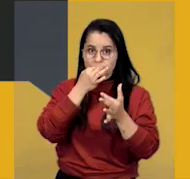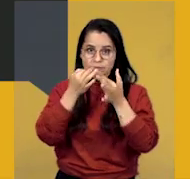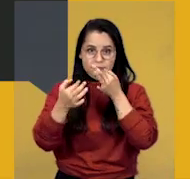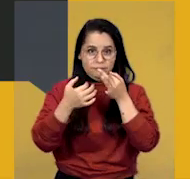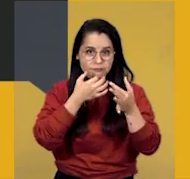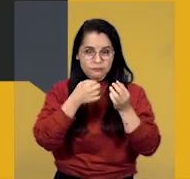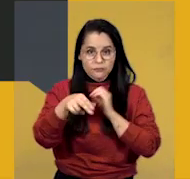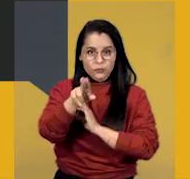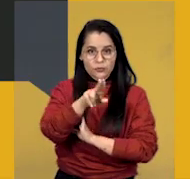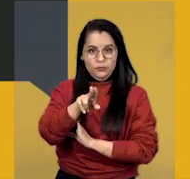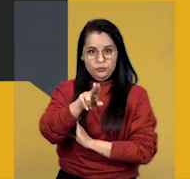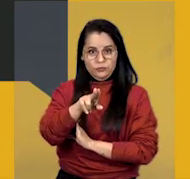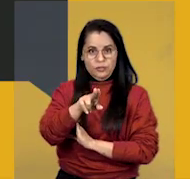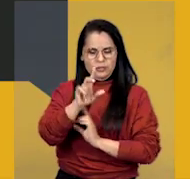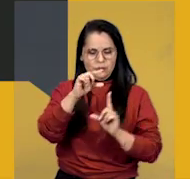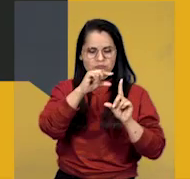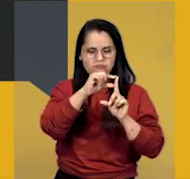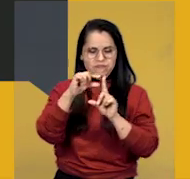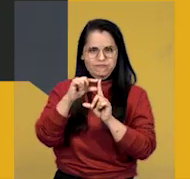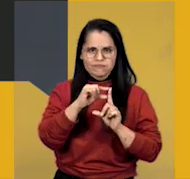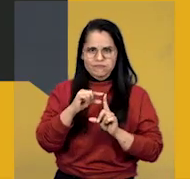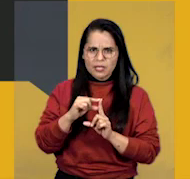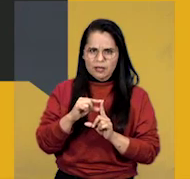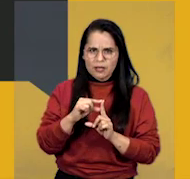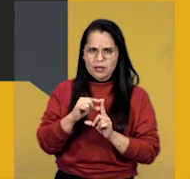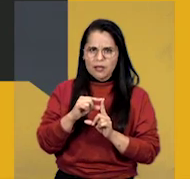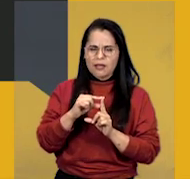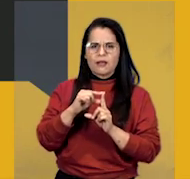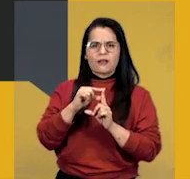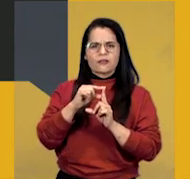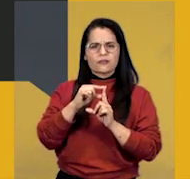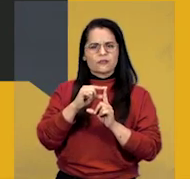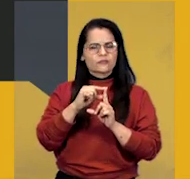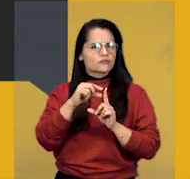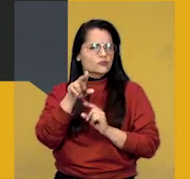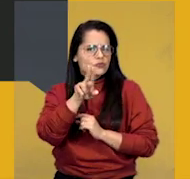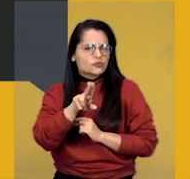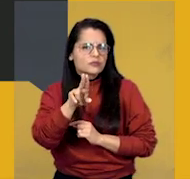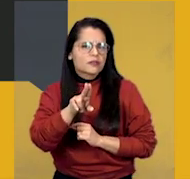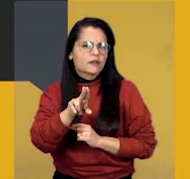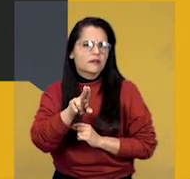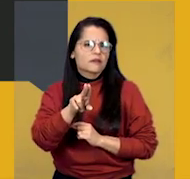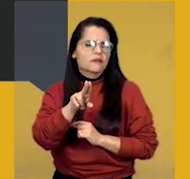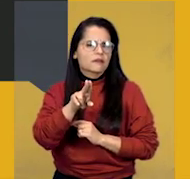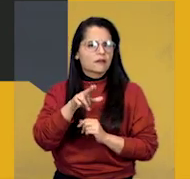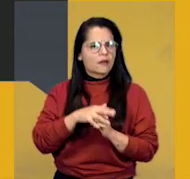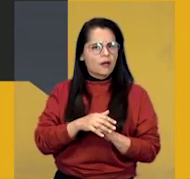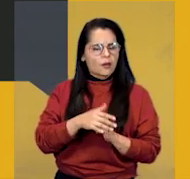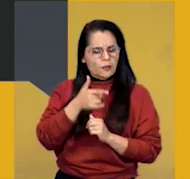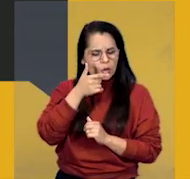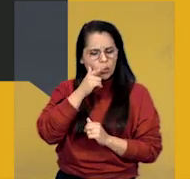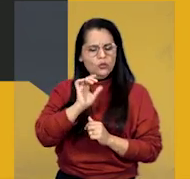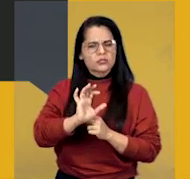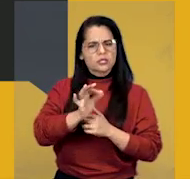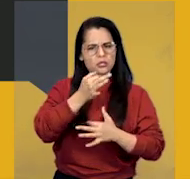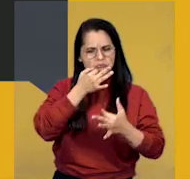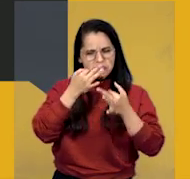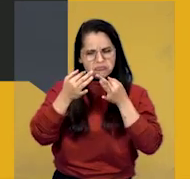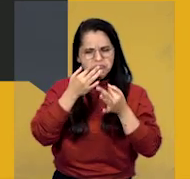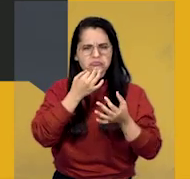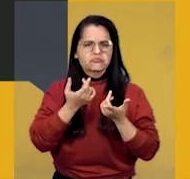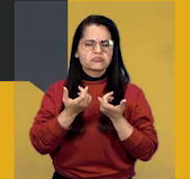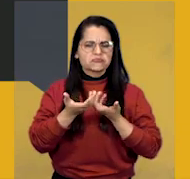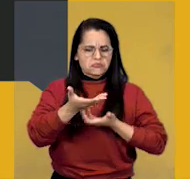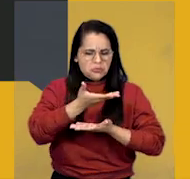argumentativos utilizados, quer dizer, as palavras que são usadas, as expressões, os termos que são usados para você sustentar, refutar